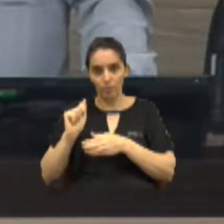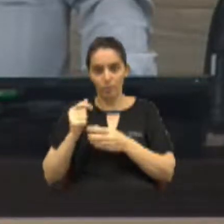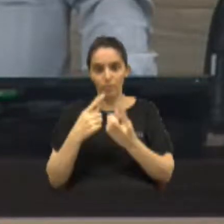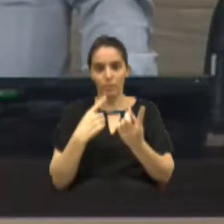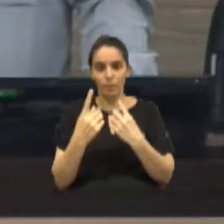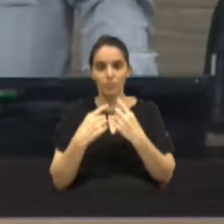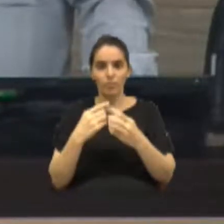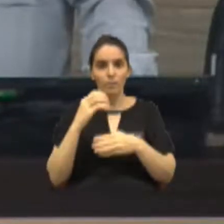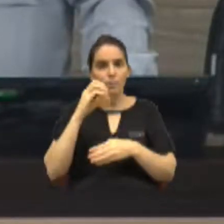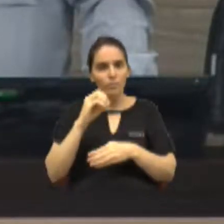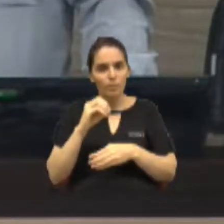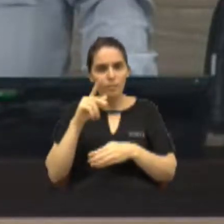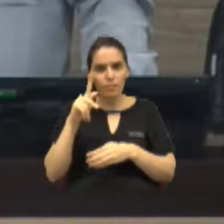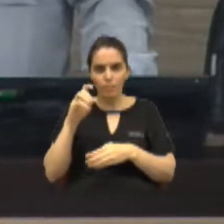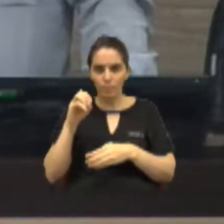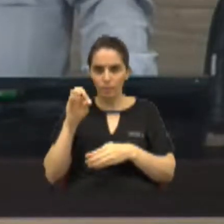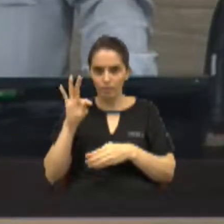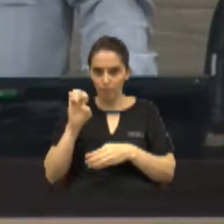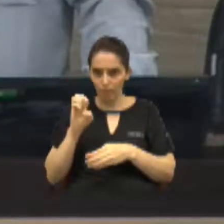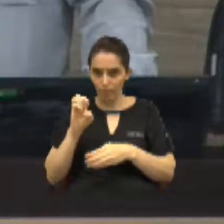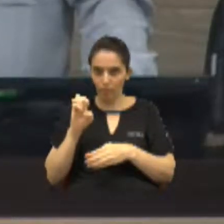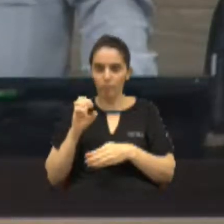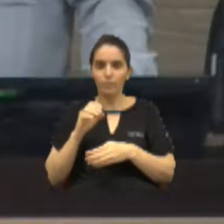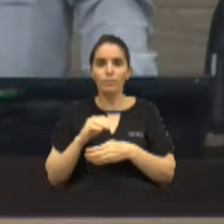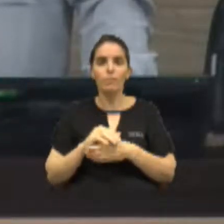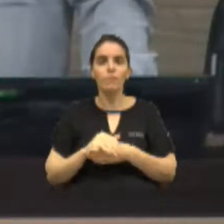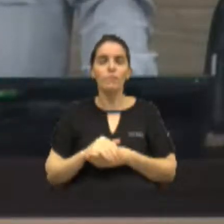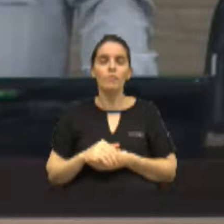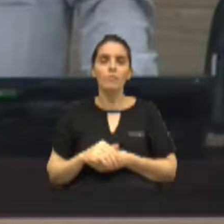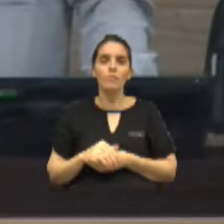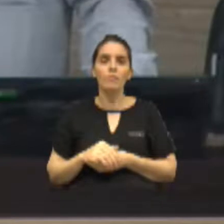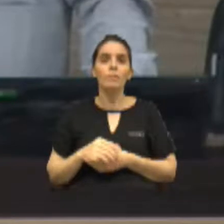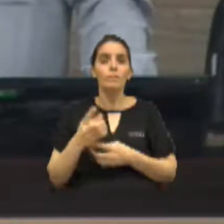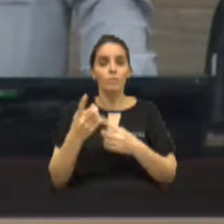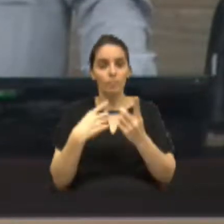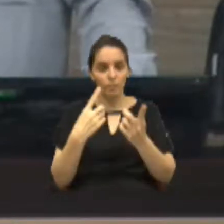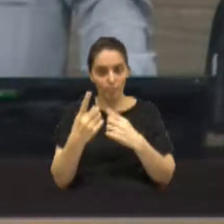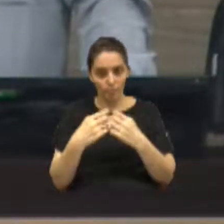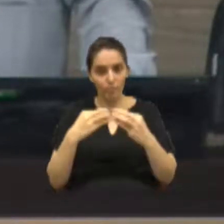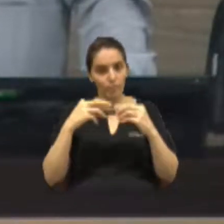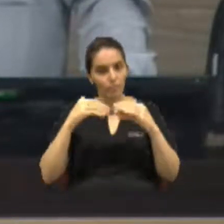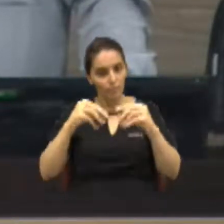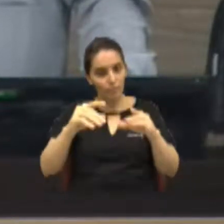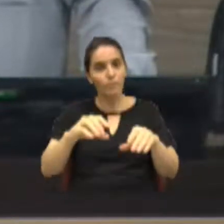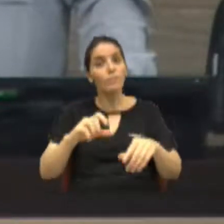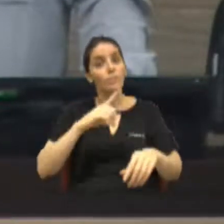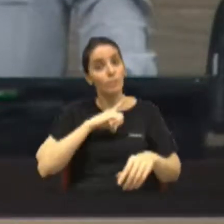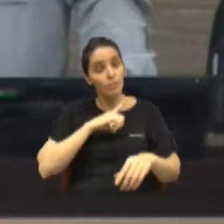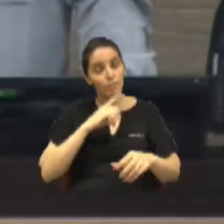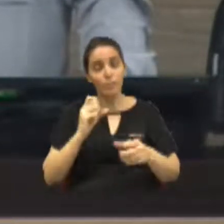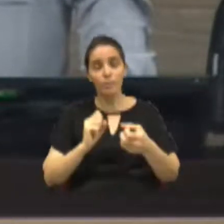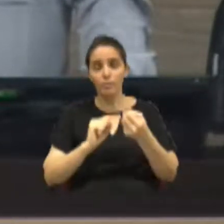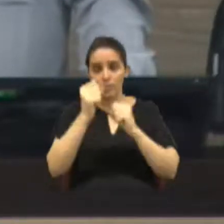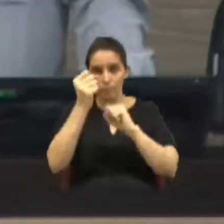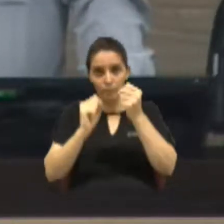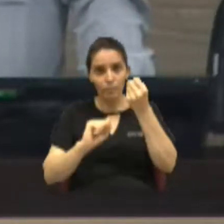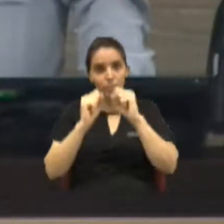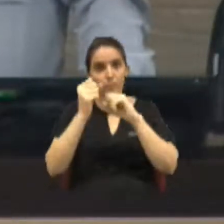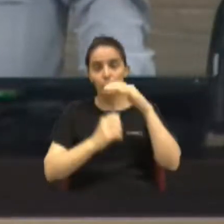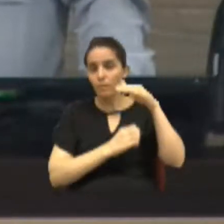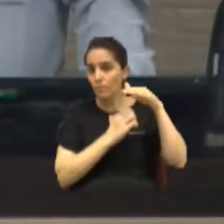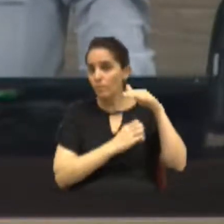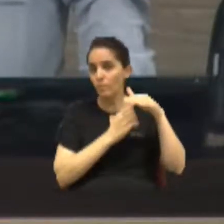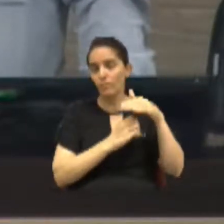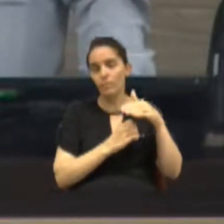Pote, caminho da estrada do Zé do Pote, tem uma estrada de servidão, tem algumas empresas ali, e essas empresas não podem